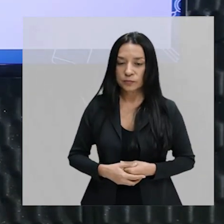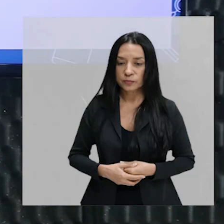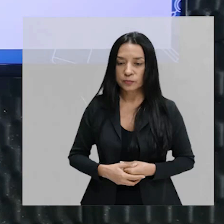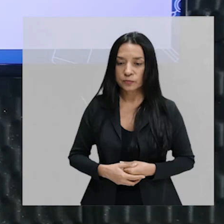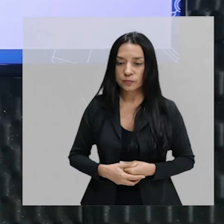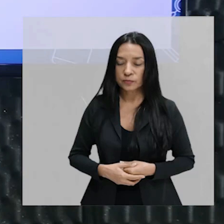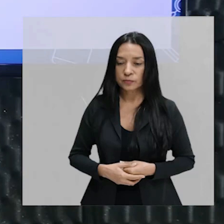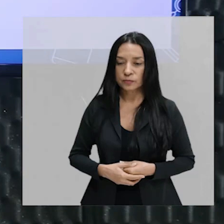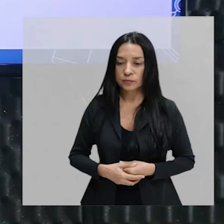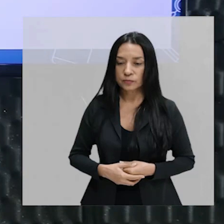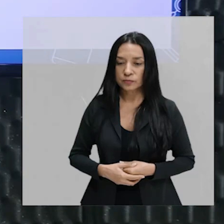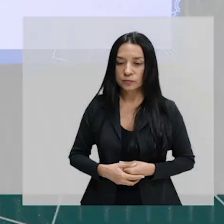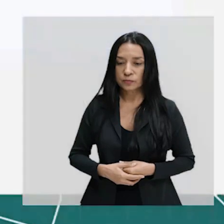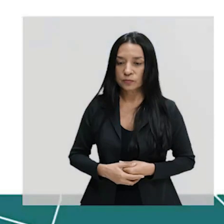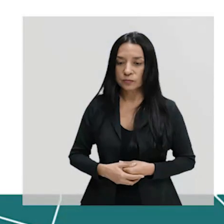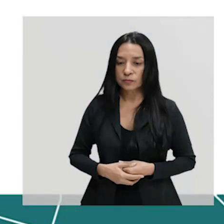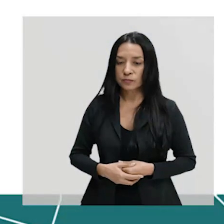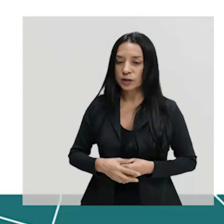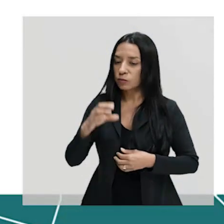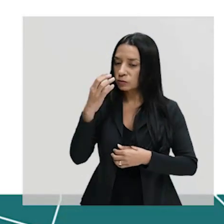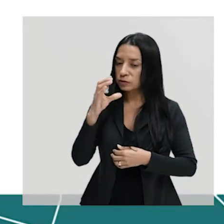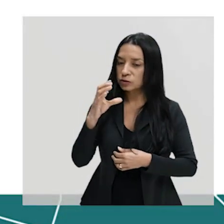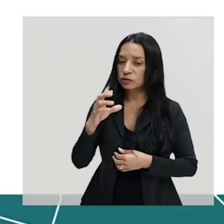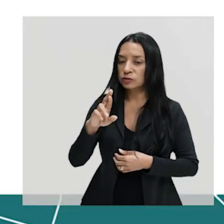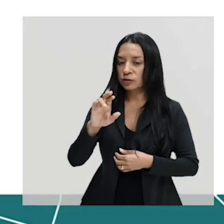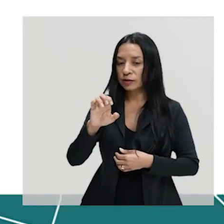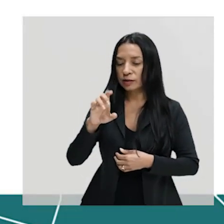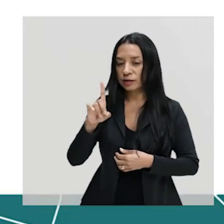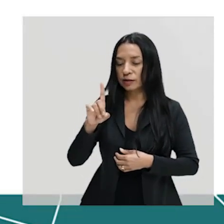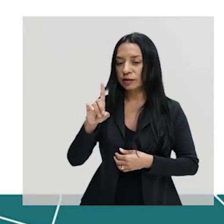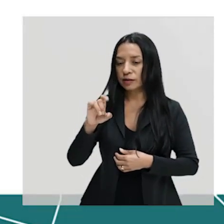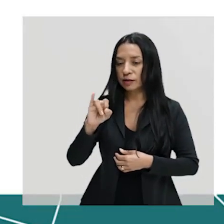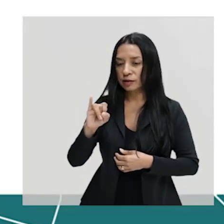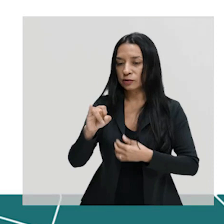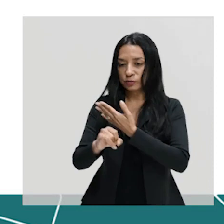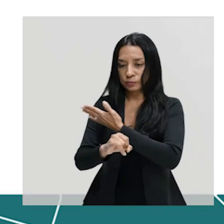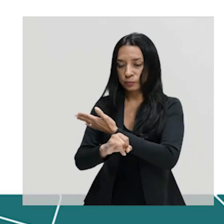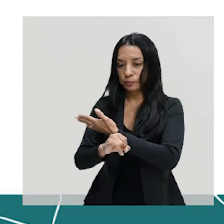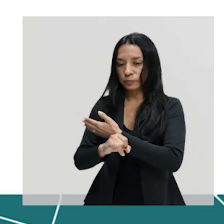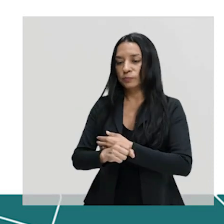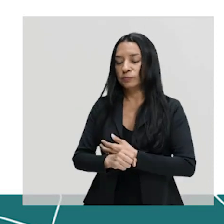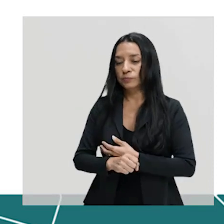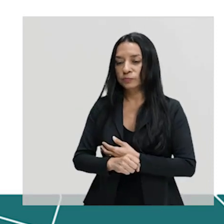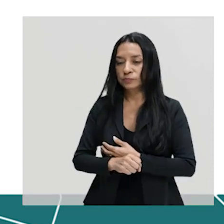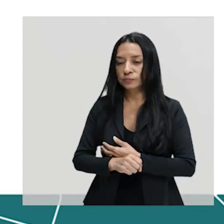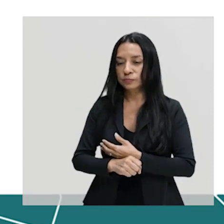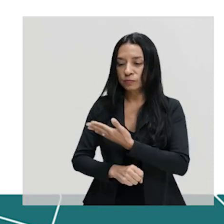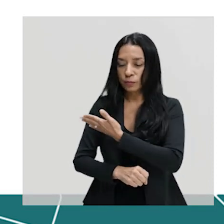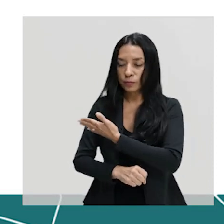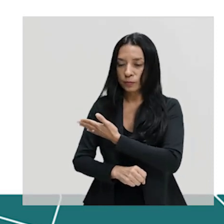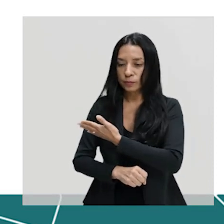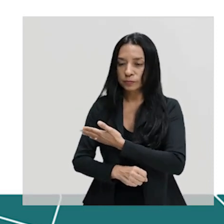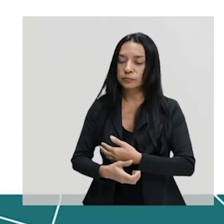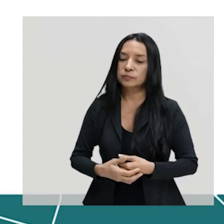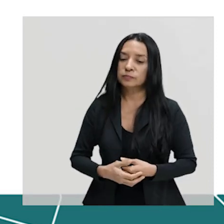os testes rigorosos desses cientistas aqui pessoal o Red tá espa e pastel